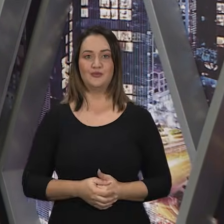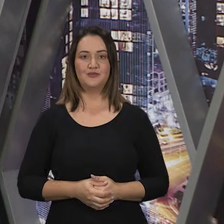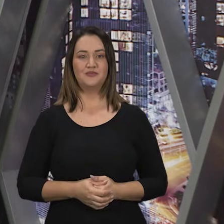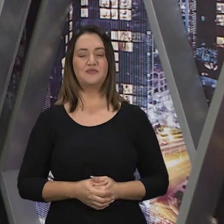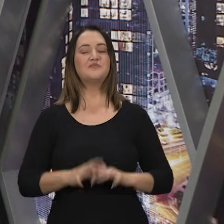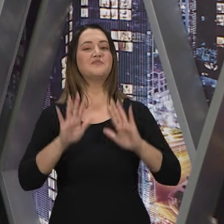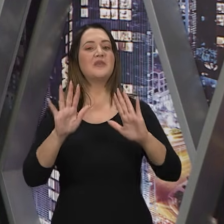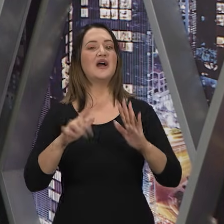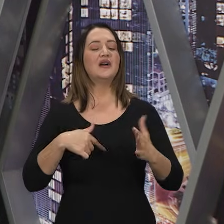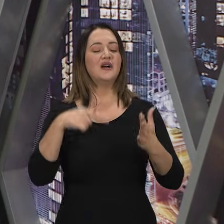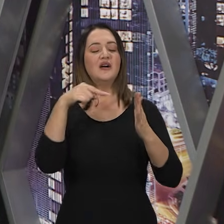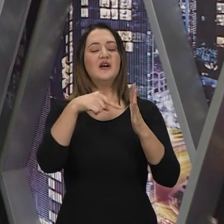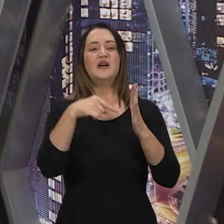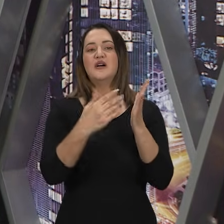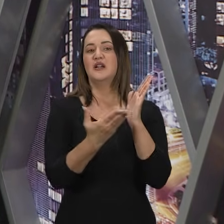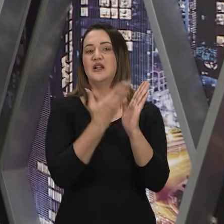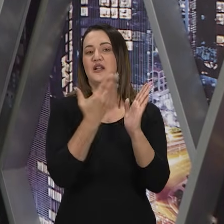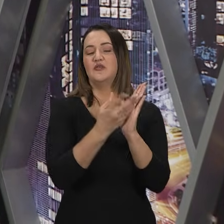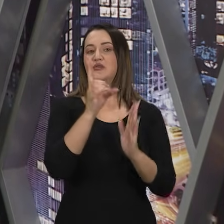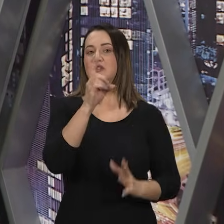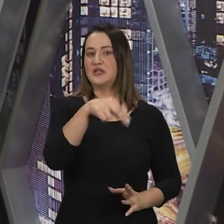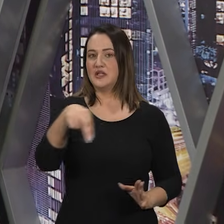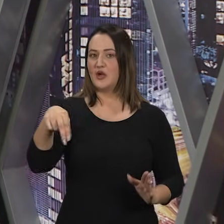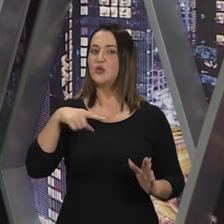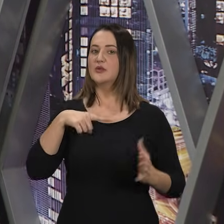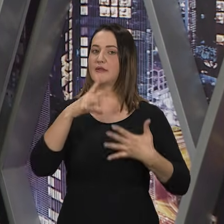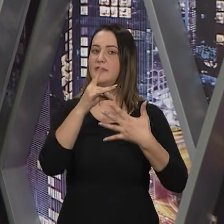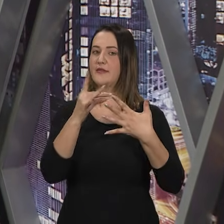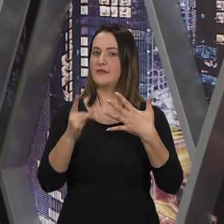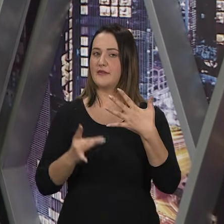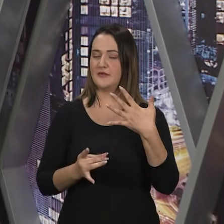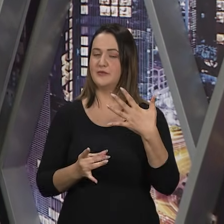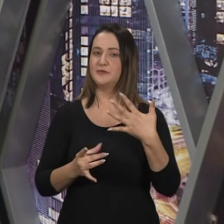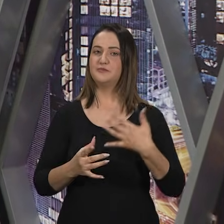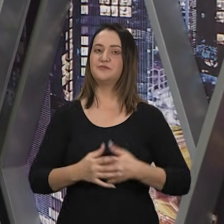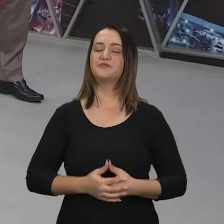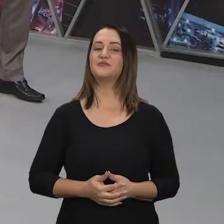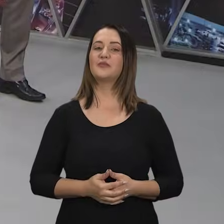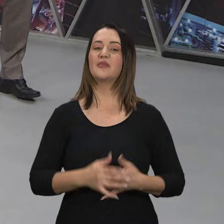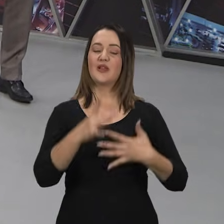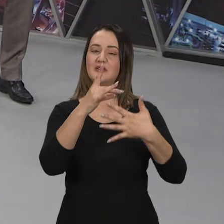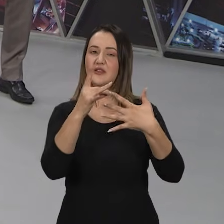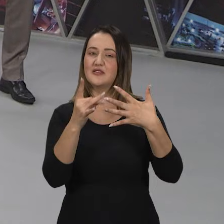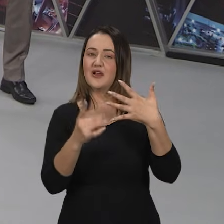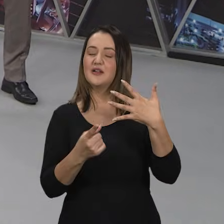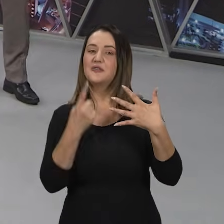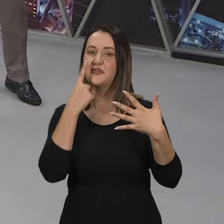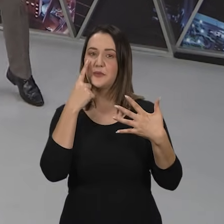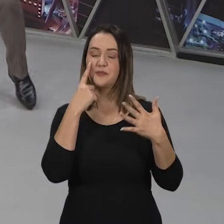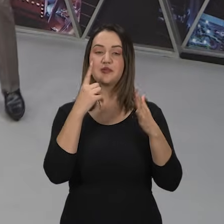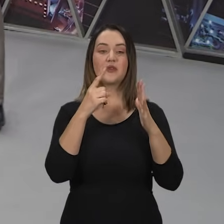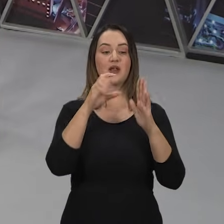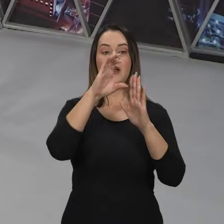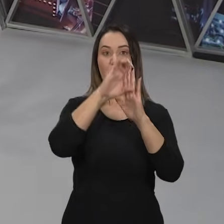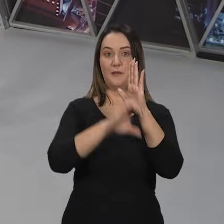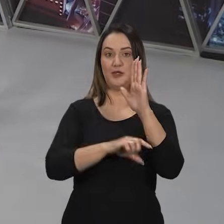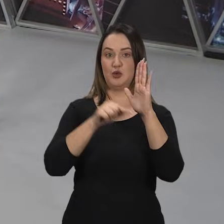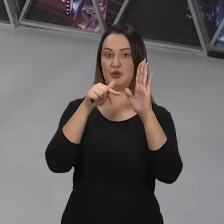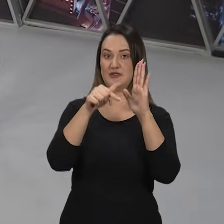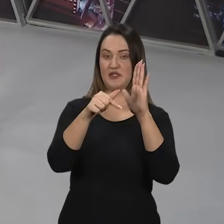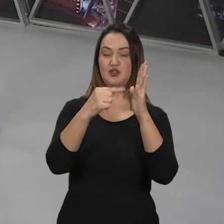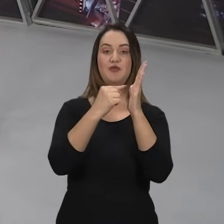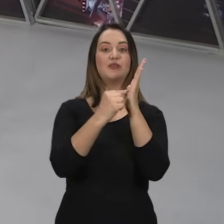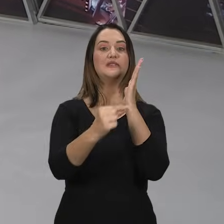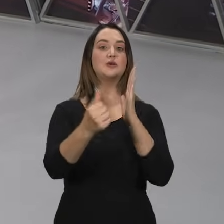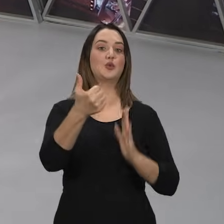veja só o detalhe que o livro de Daniel nos apresenta. O detalhe está aqui, Daniel